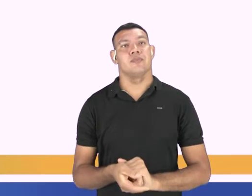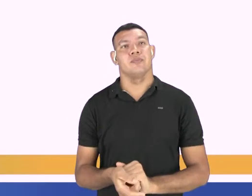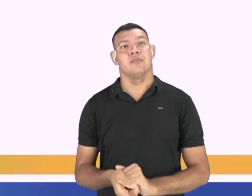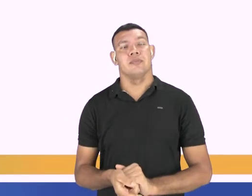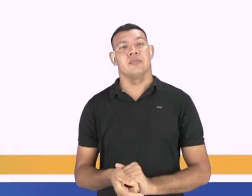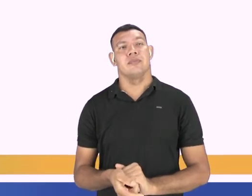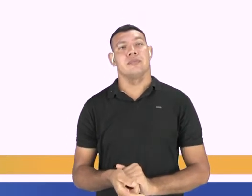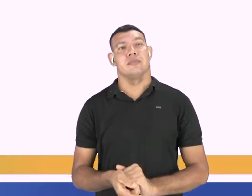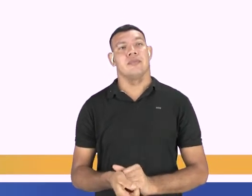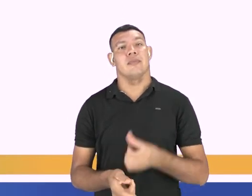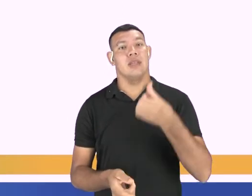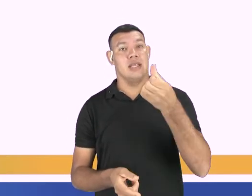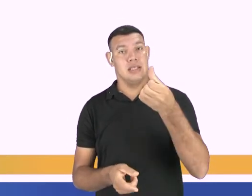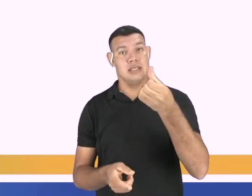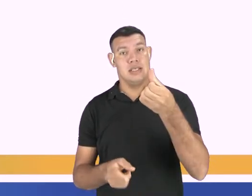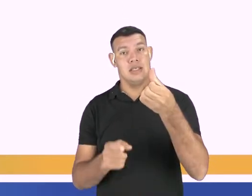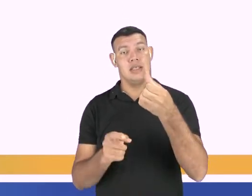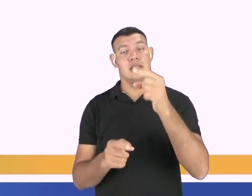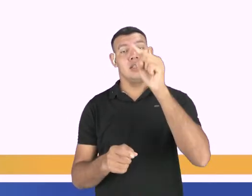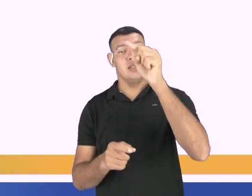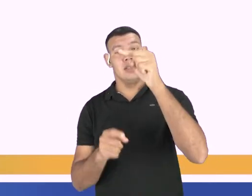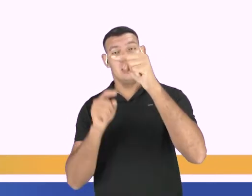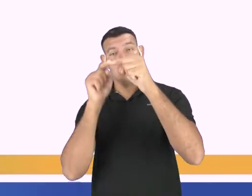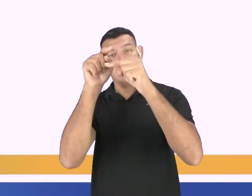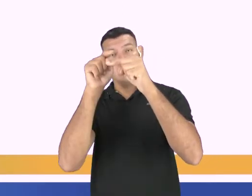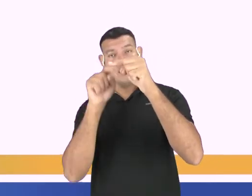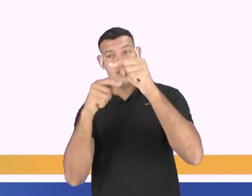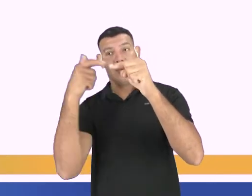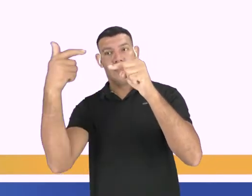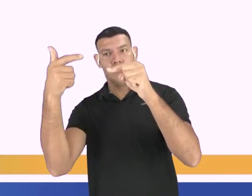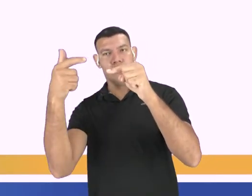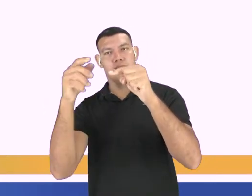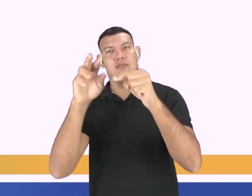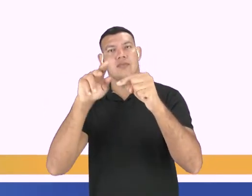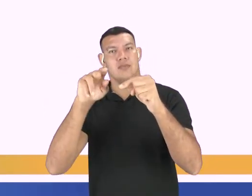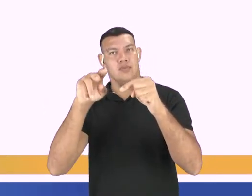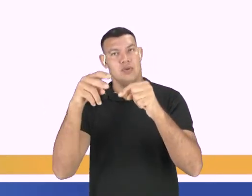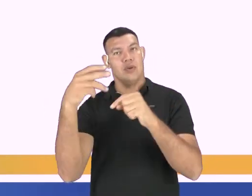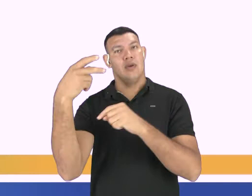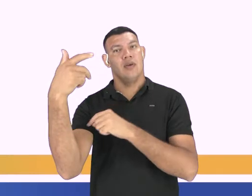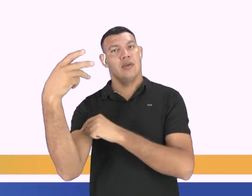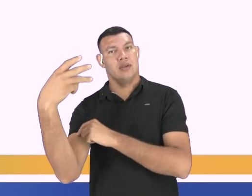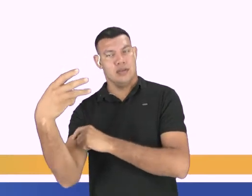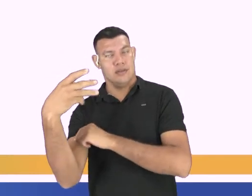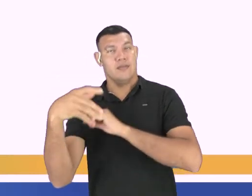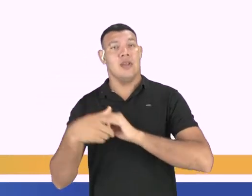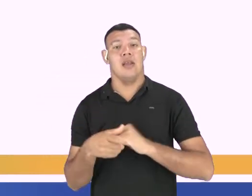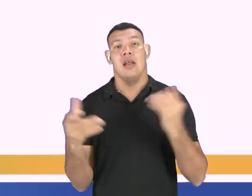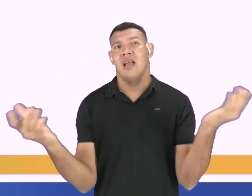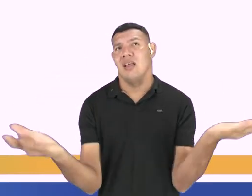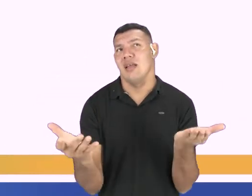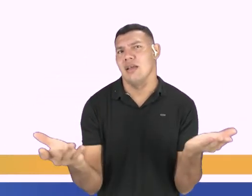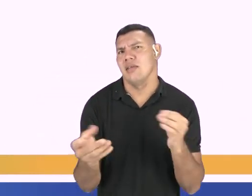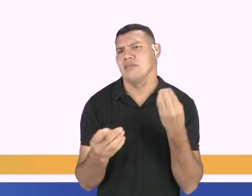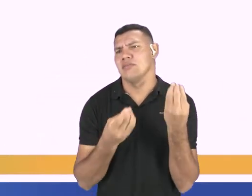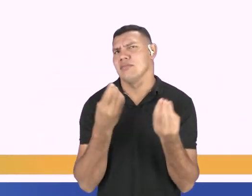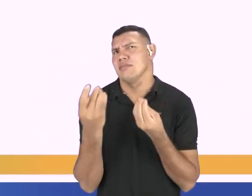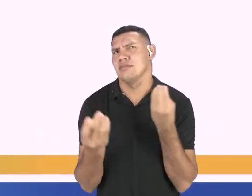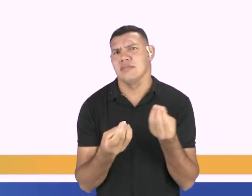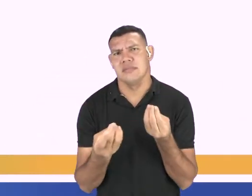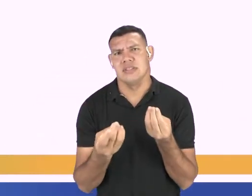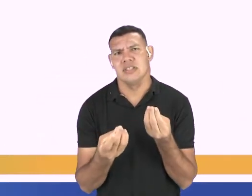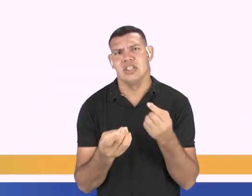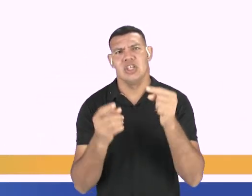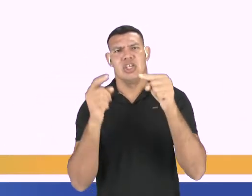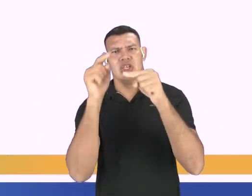6, quando dividido para 2, é igual a 3, então veja ali o 3 aparecendo ali embaixo. Agora, nós não temos mais nenhum número que dá para